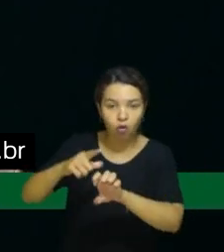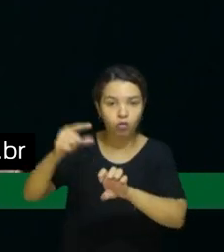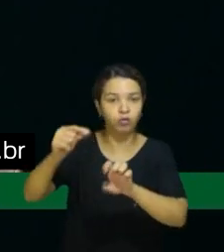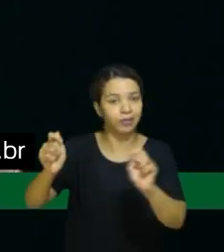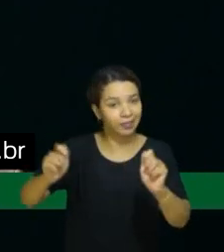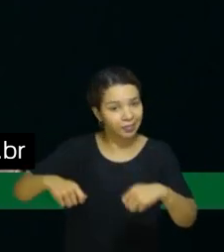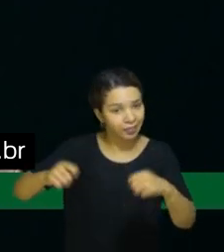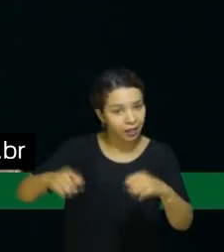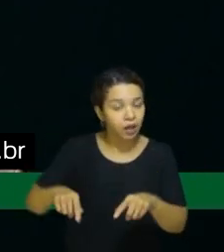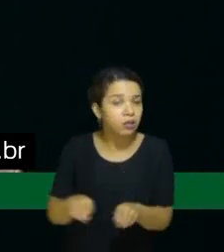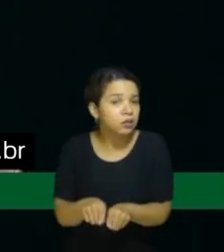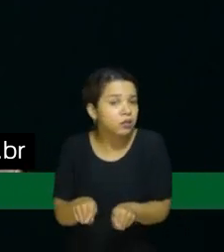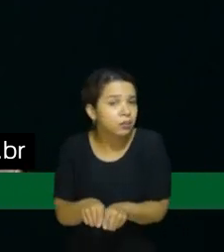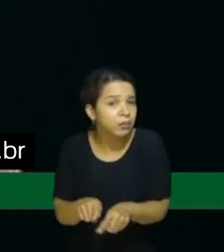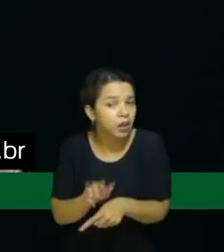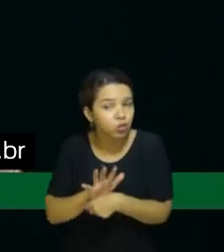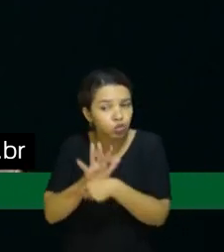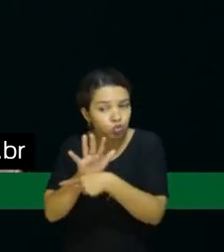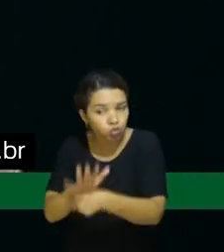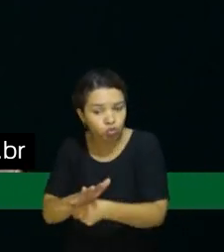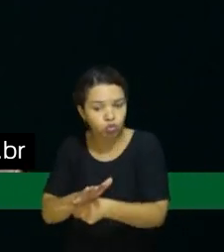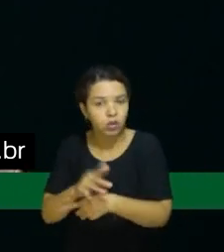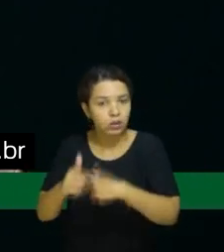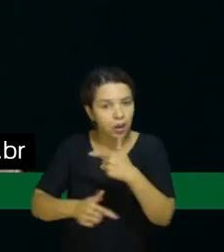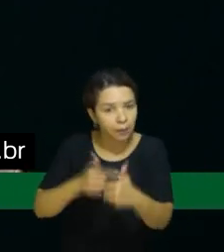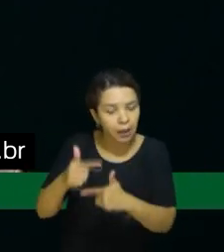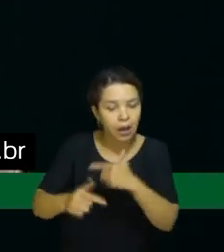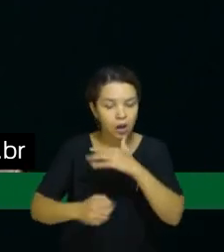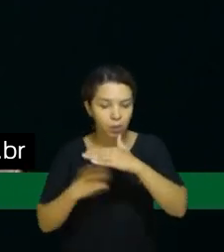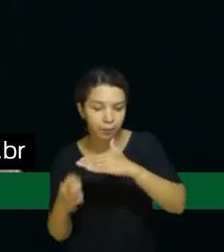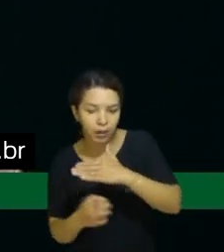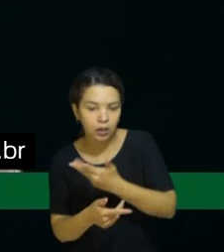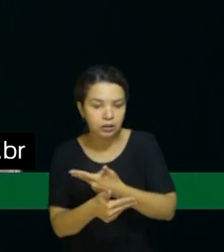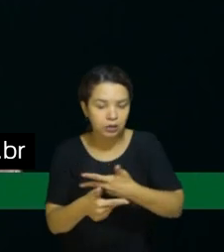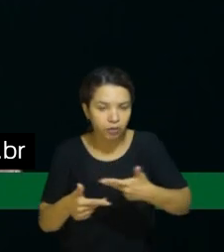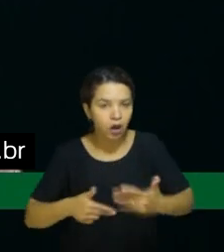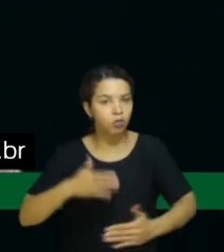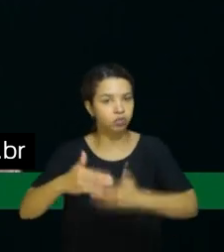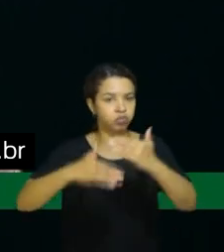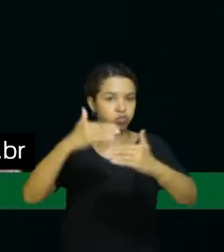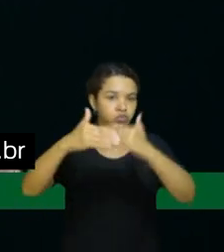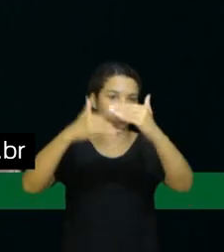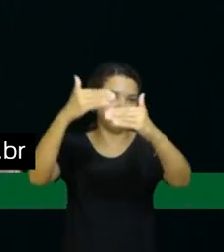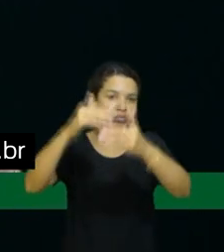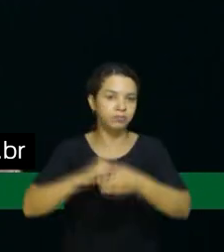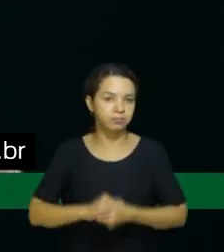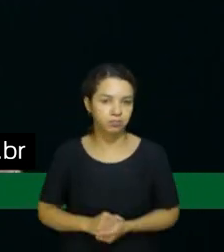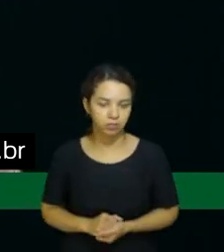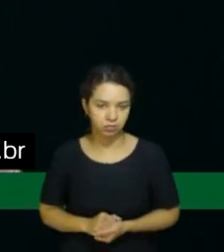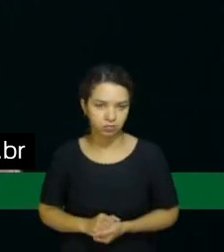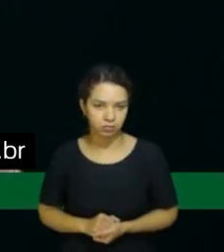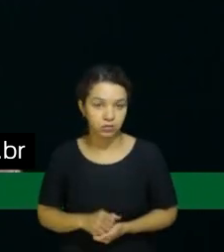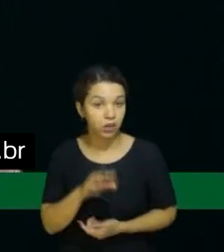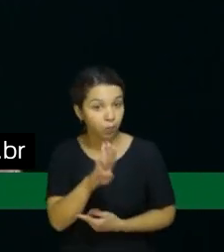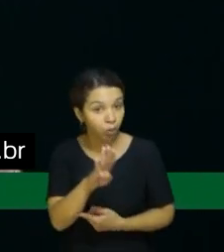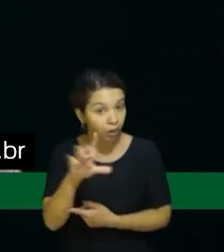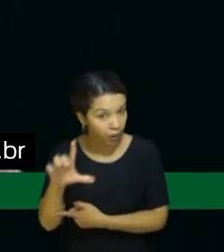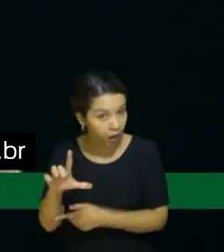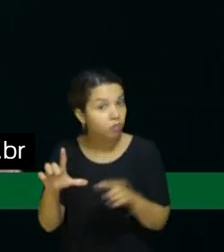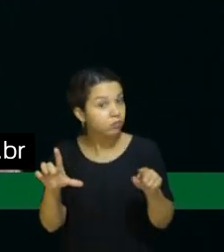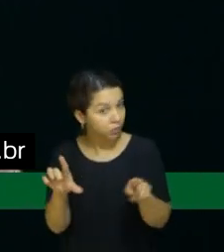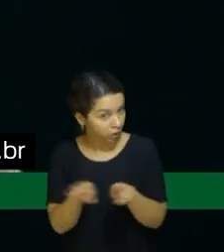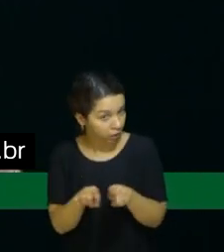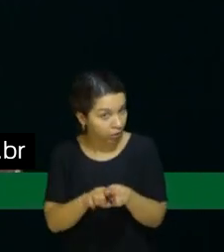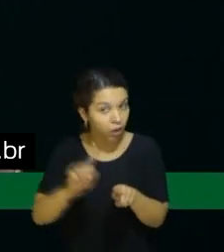condições para que os negócios aqui prosperem Blumenau que se destaca por ser um um destino tendência para o turismo em